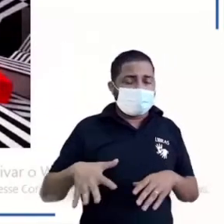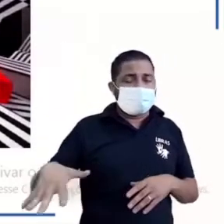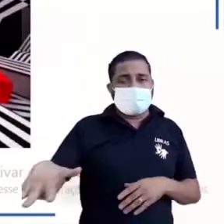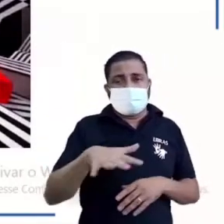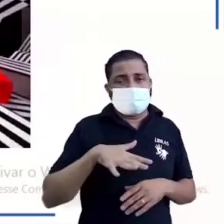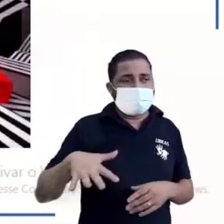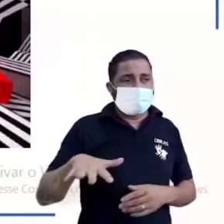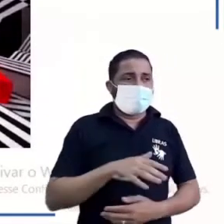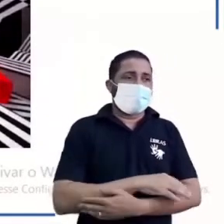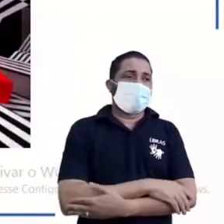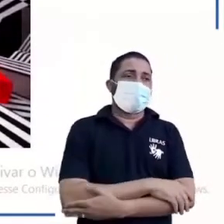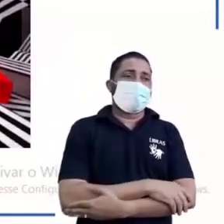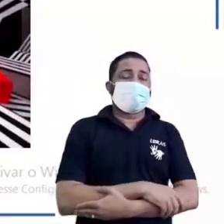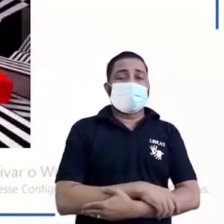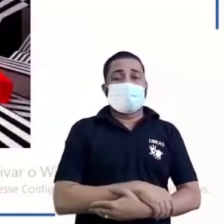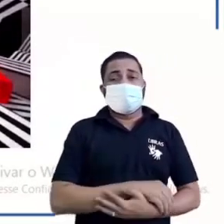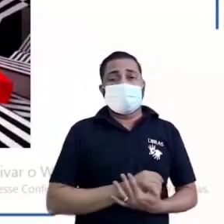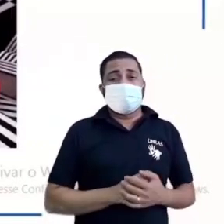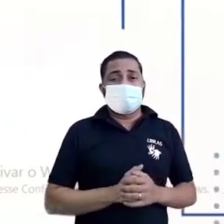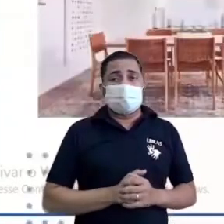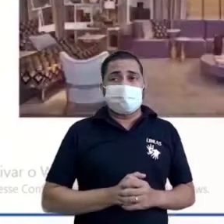espaço, tá certo?